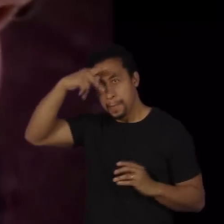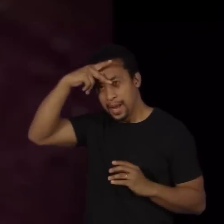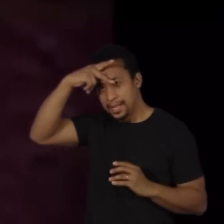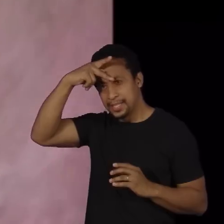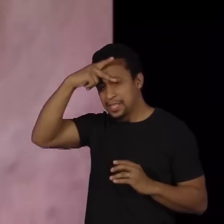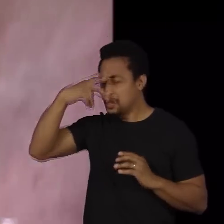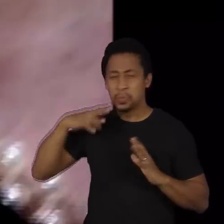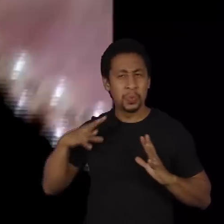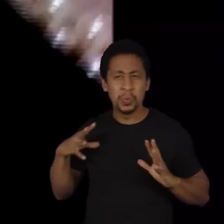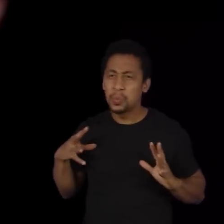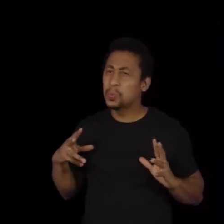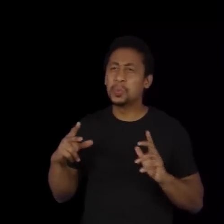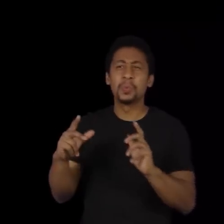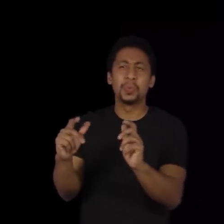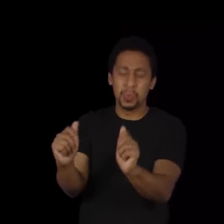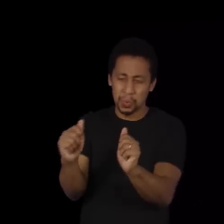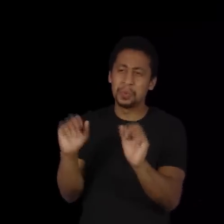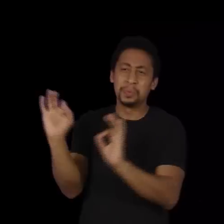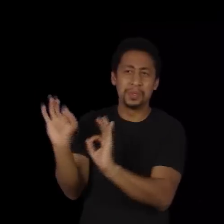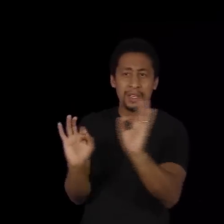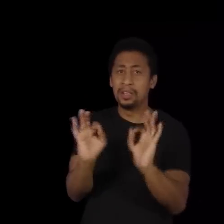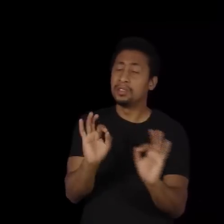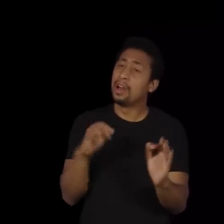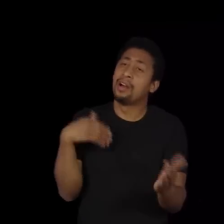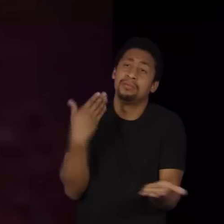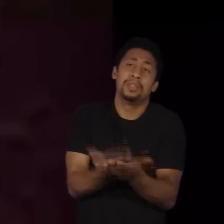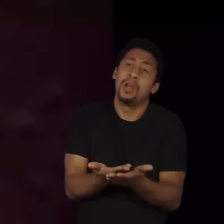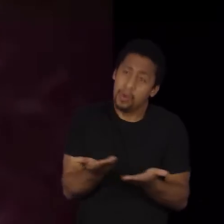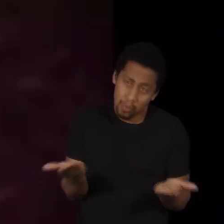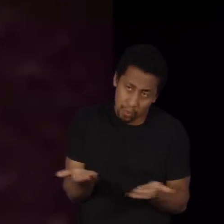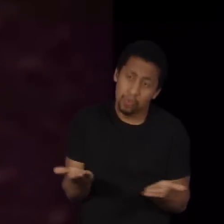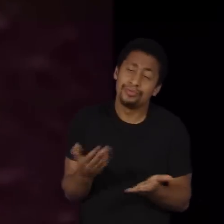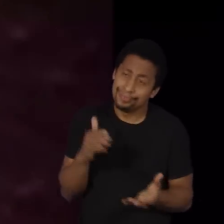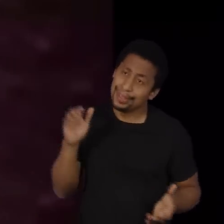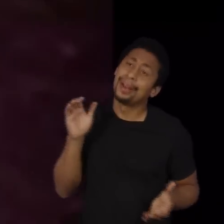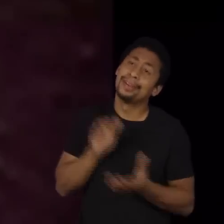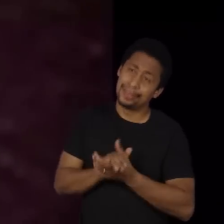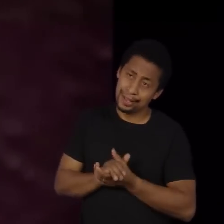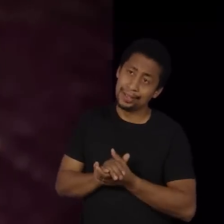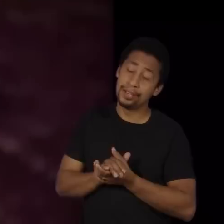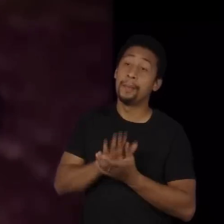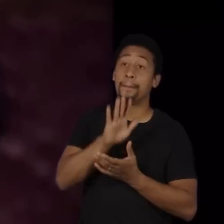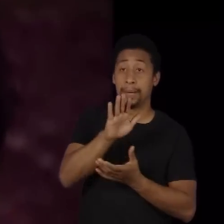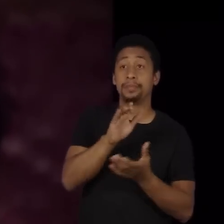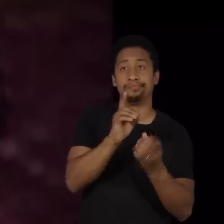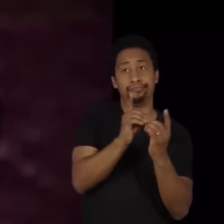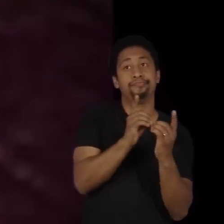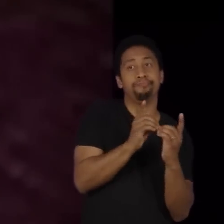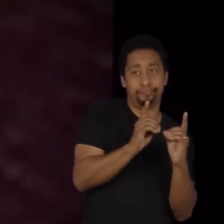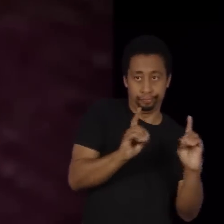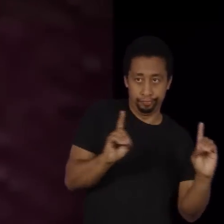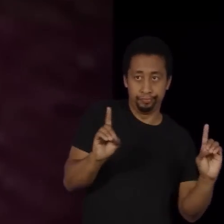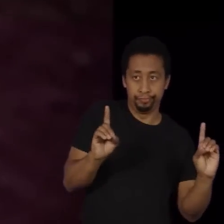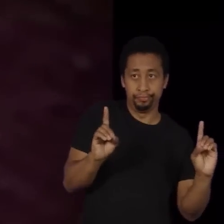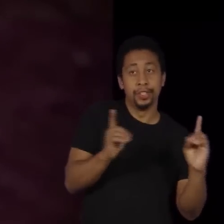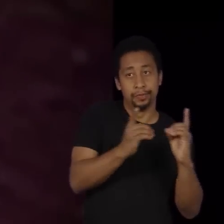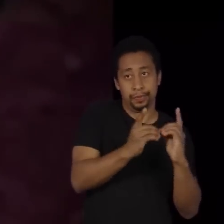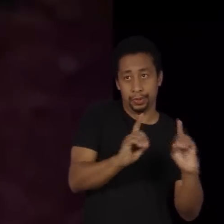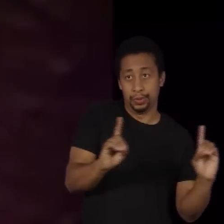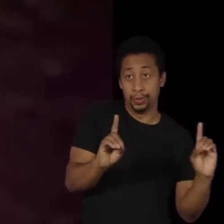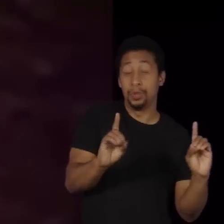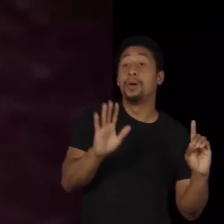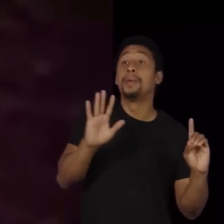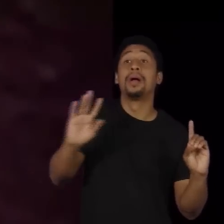hoje eu sou casada, entendeu? Embora divorciada, porque o ex-marido ainda não